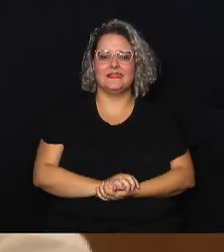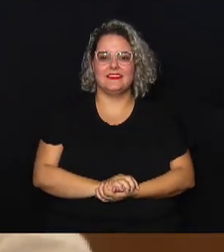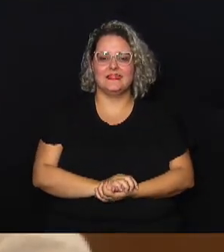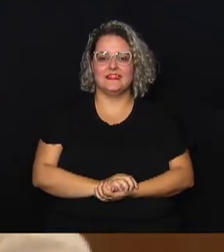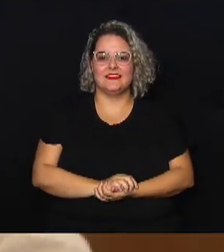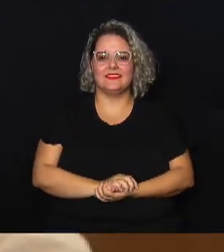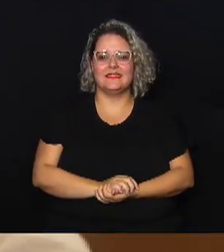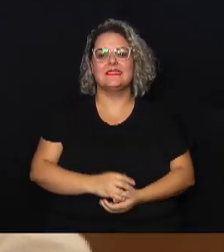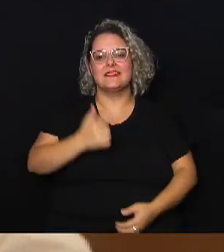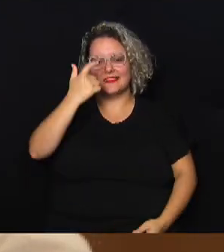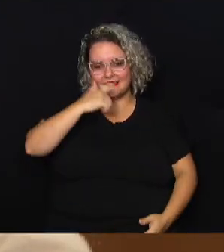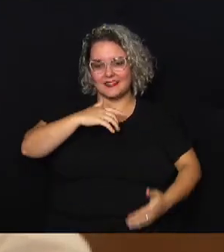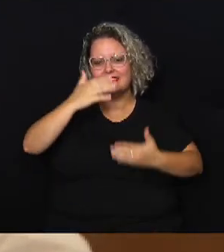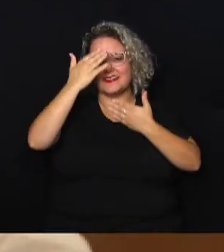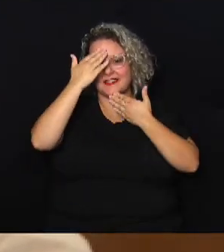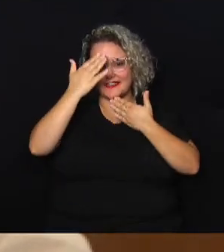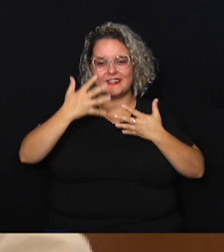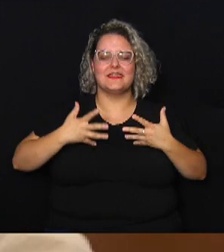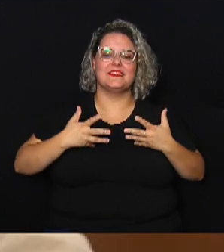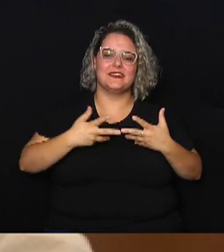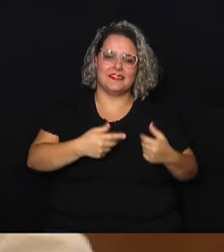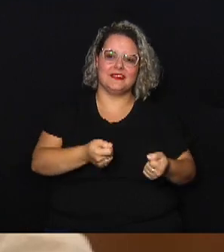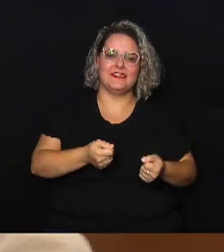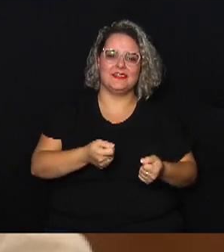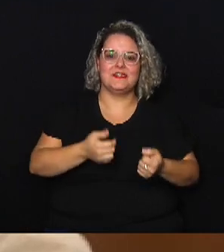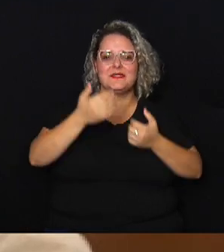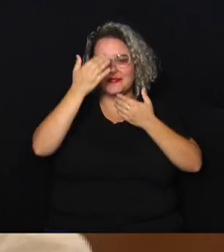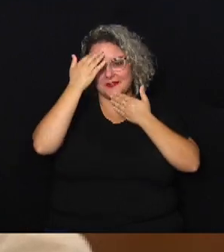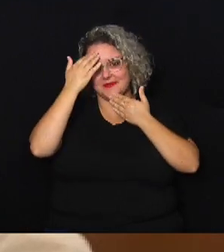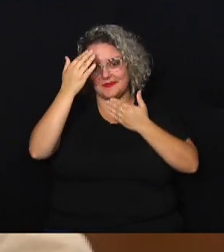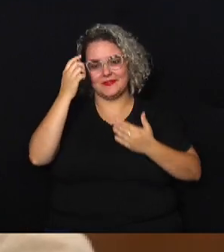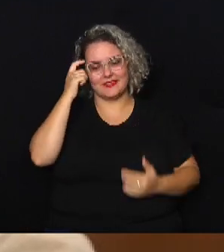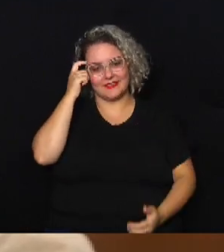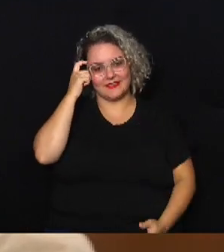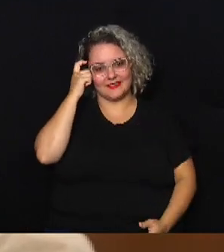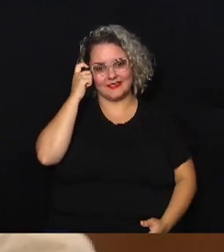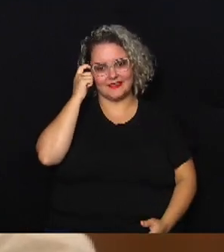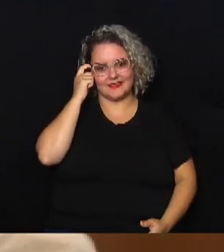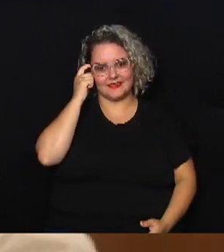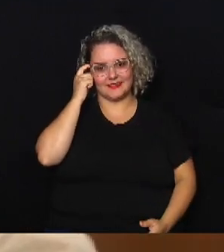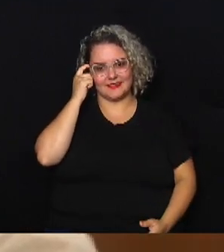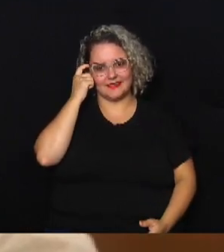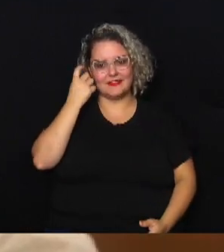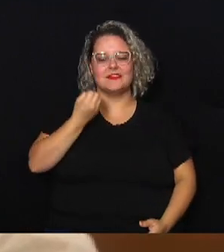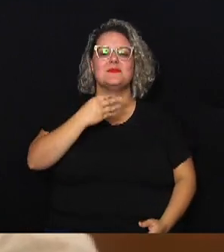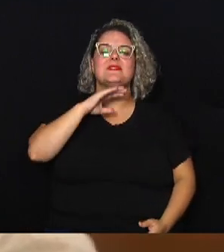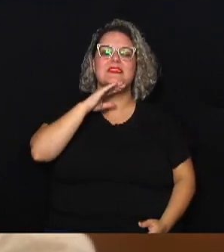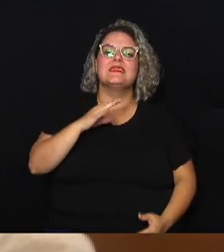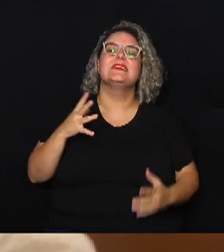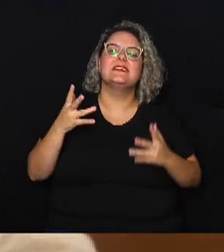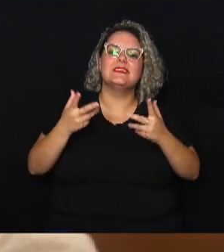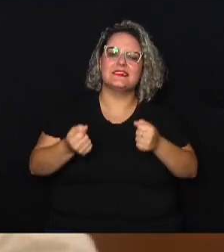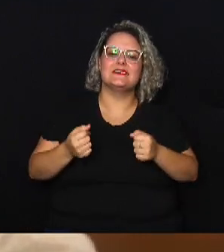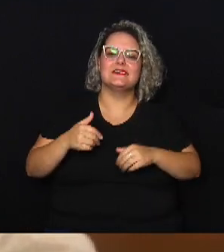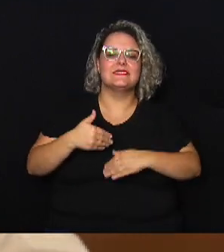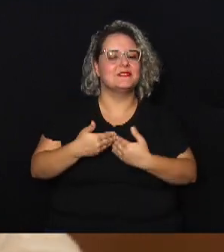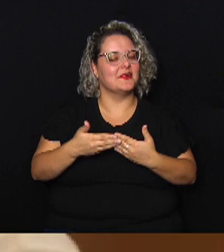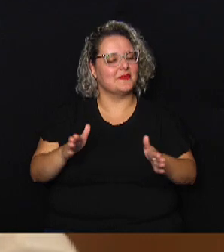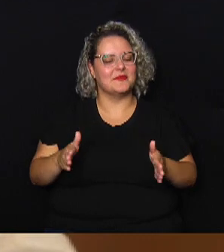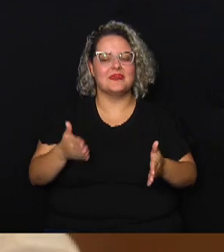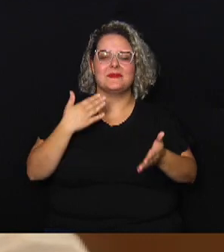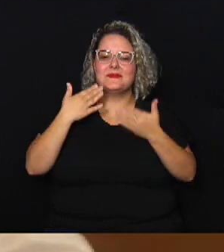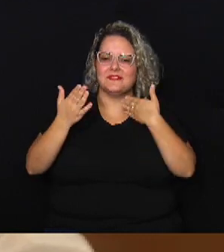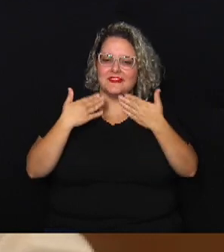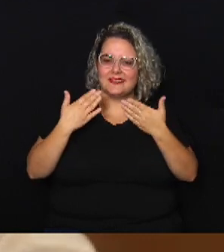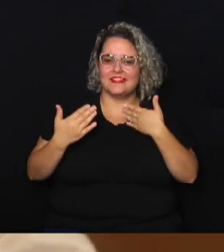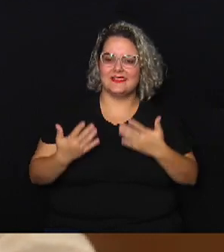Eu que agradeço o convite, muito obrigado, boa tarde para todos aí. Então, estou à disposição para falar com